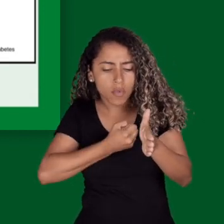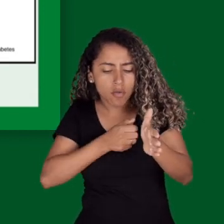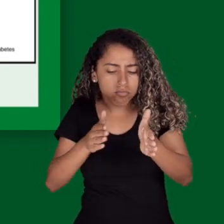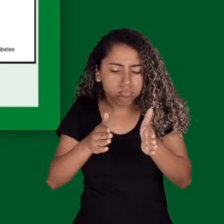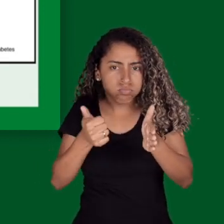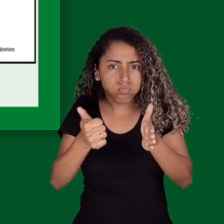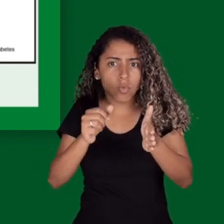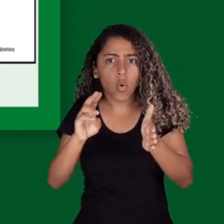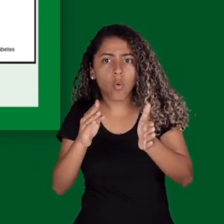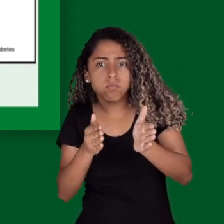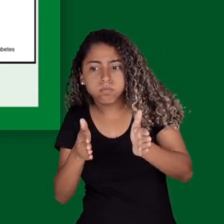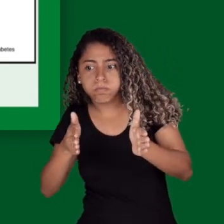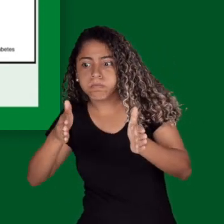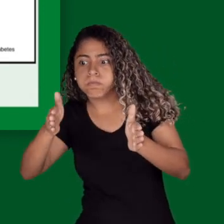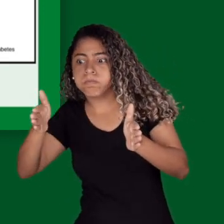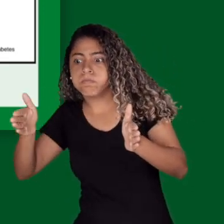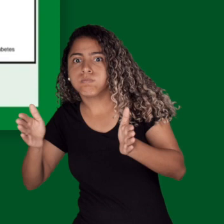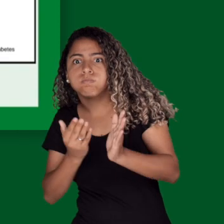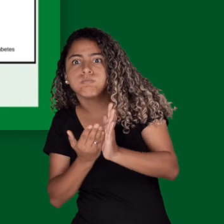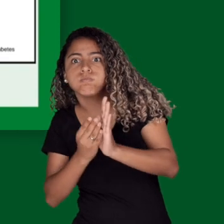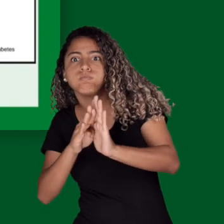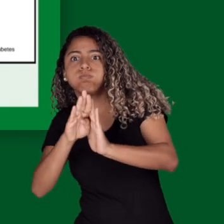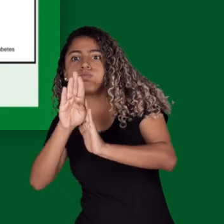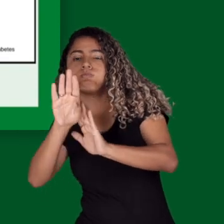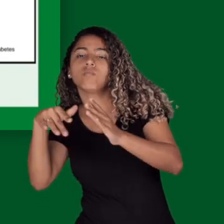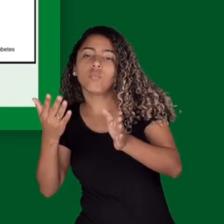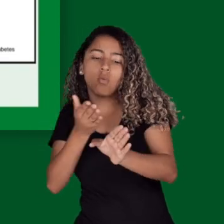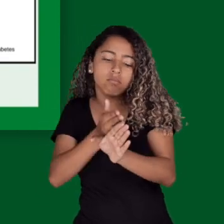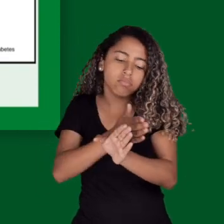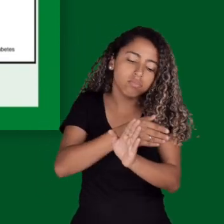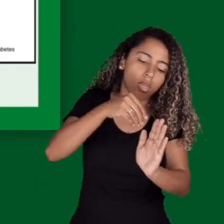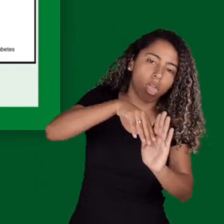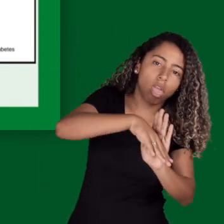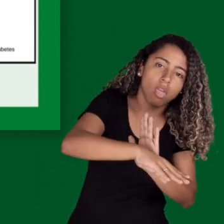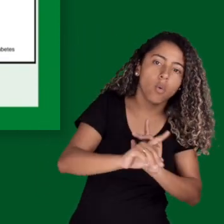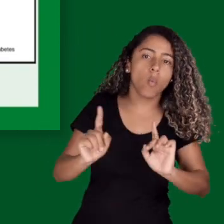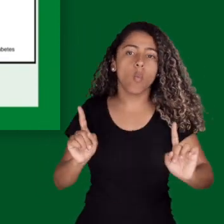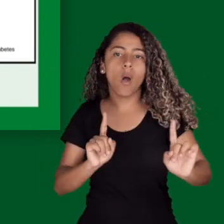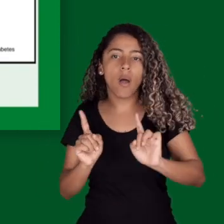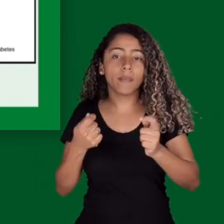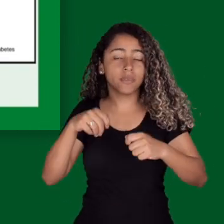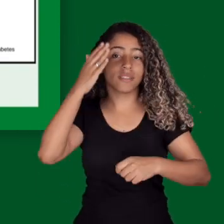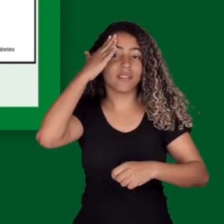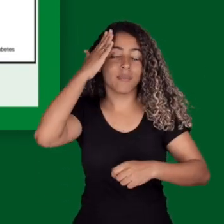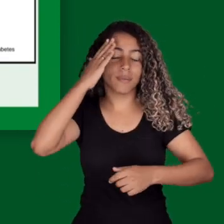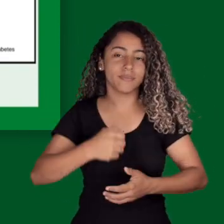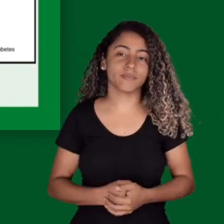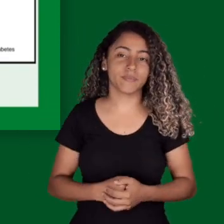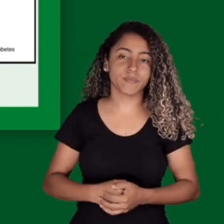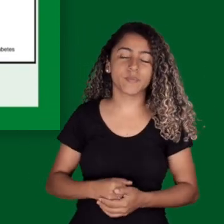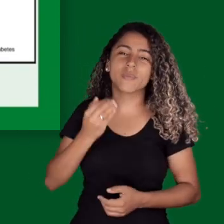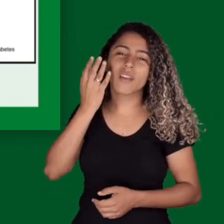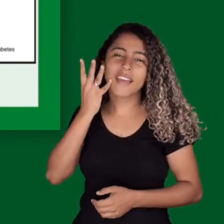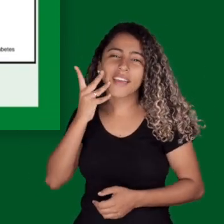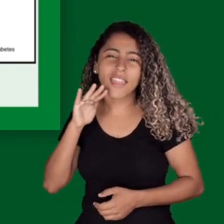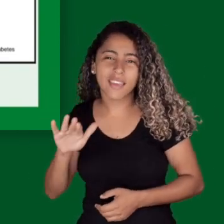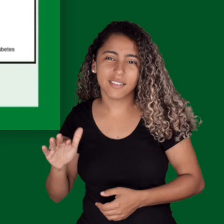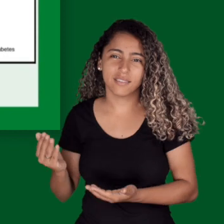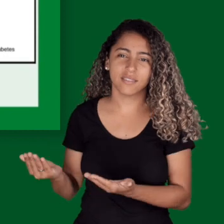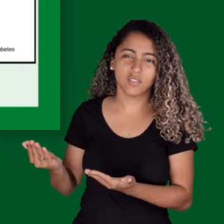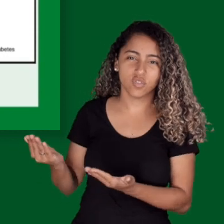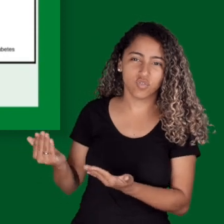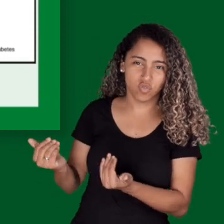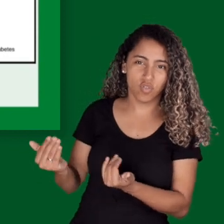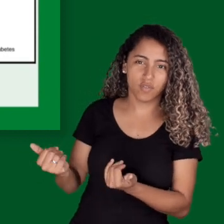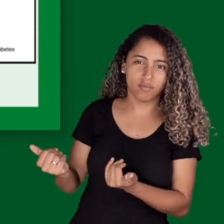dentro de uma faixa, né, ideal, se elas estão acima da faixa ou se elas estão abaixo da faixa. Então, para as crianças